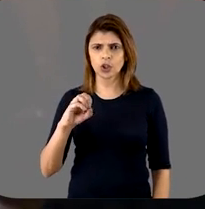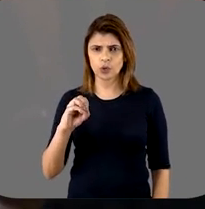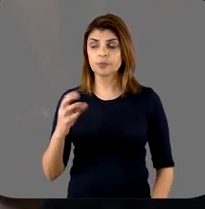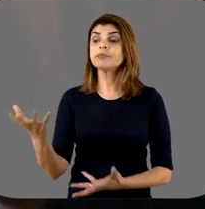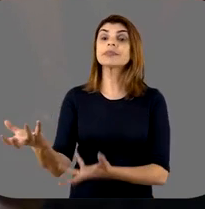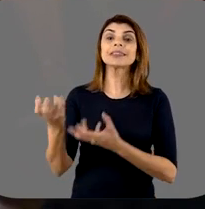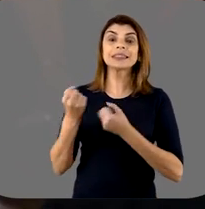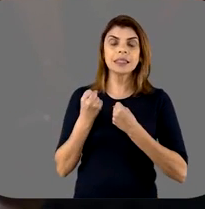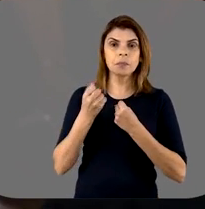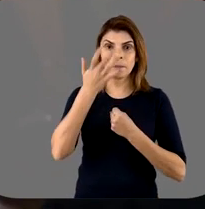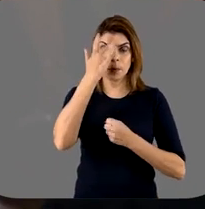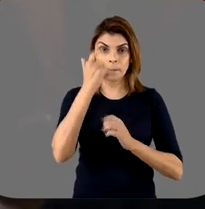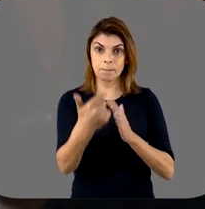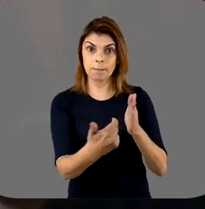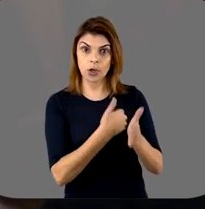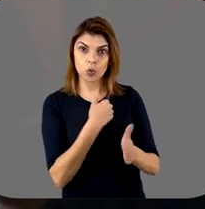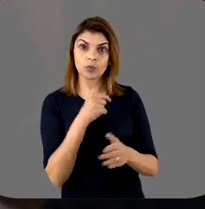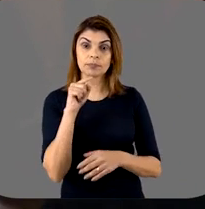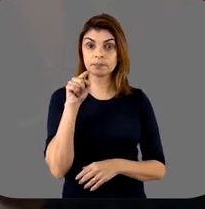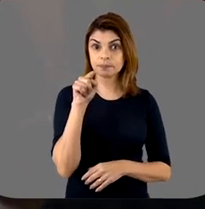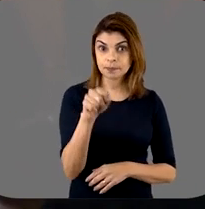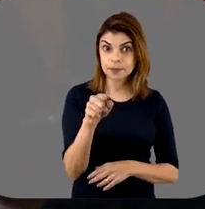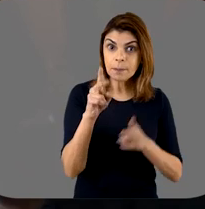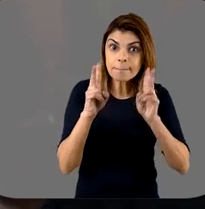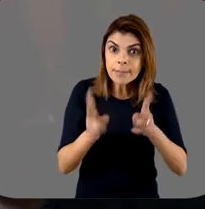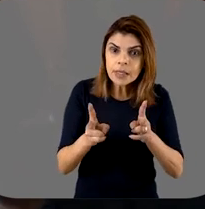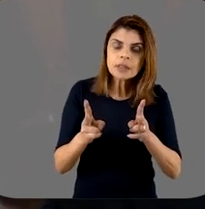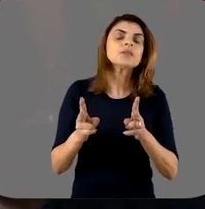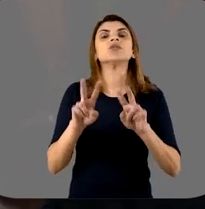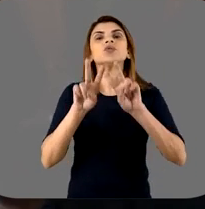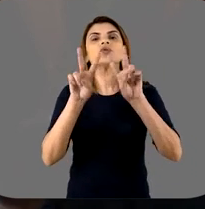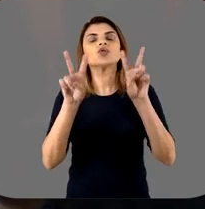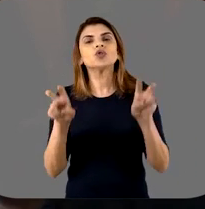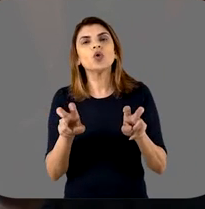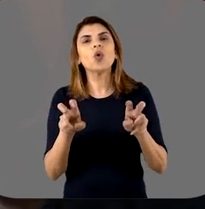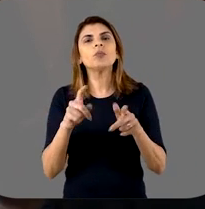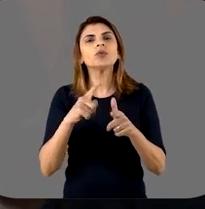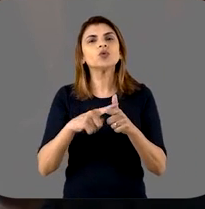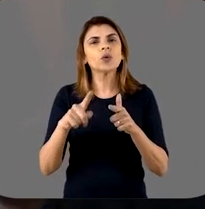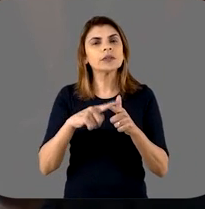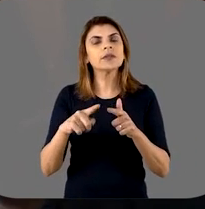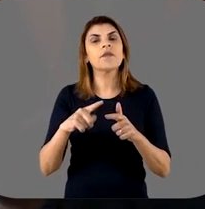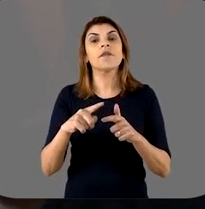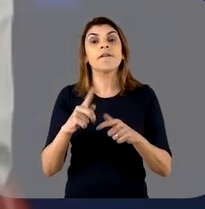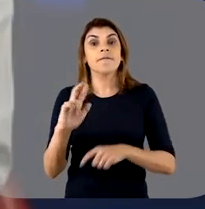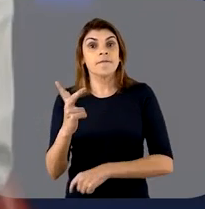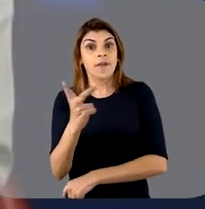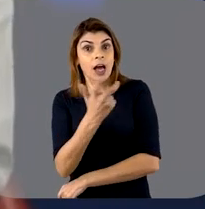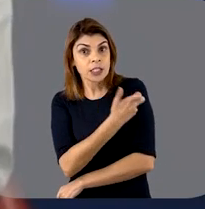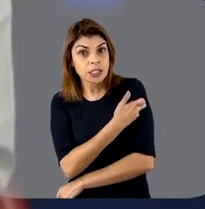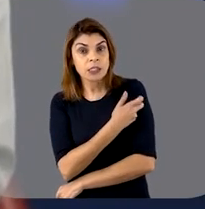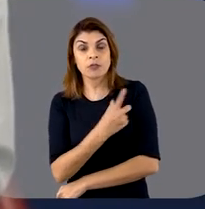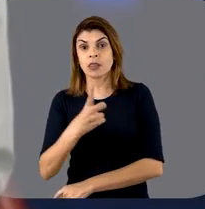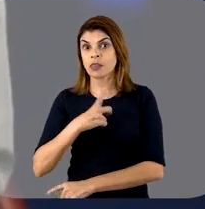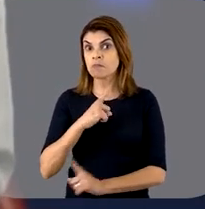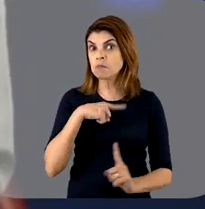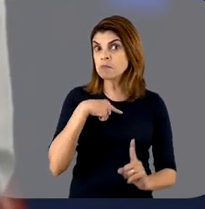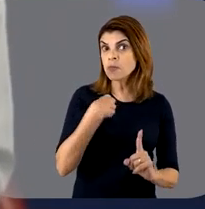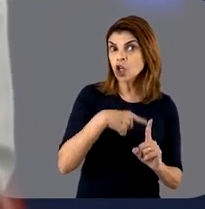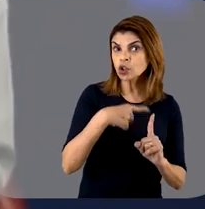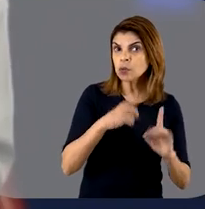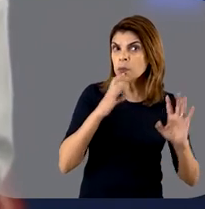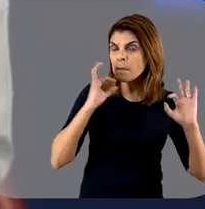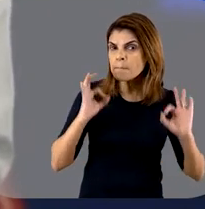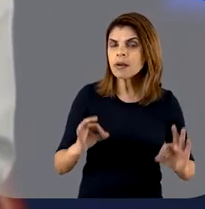audiência uma pergunta exclusivamente para o senhor sobre a questão de da eficácia da vacina. A pergunta da Marcela.